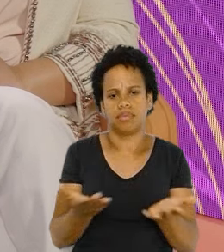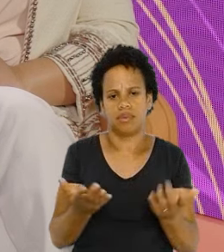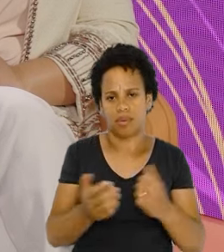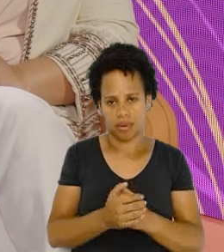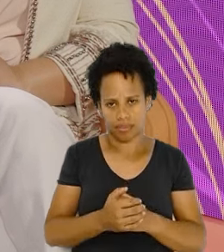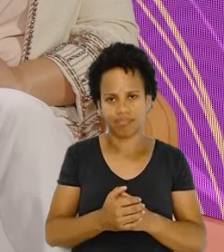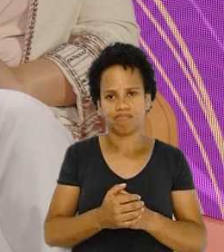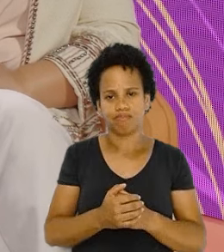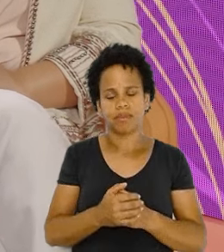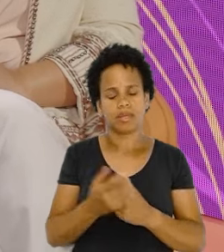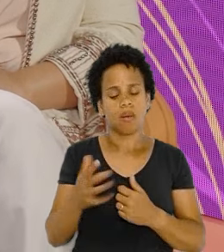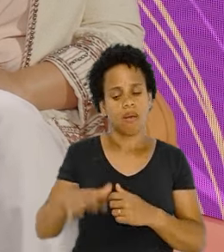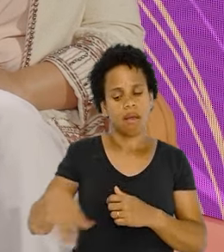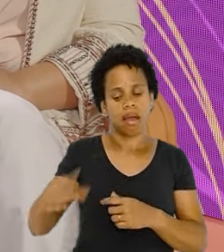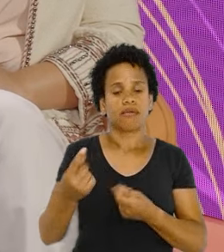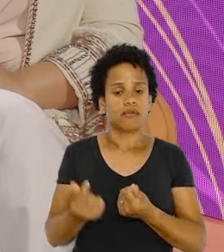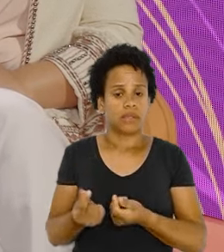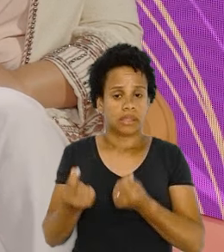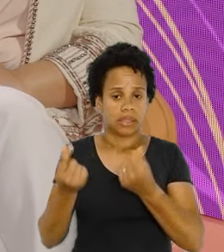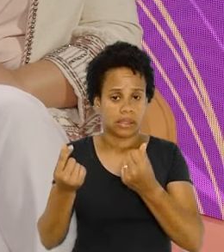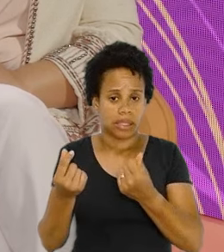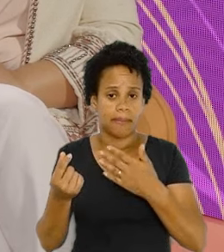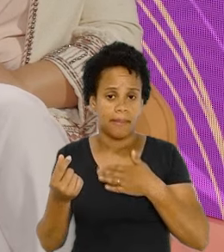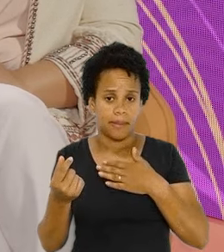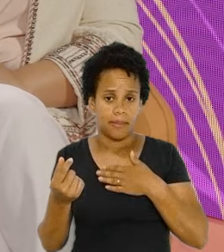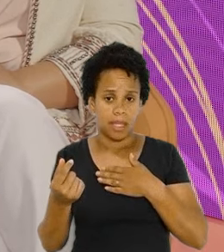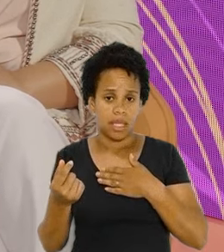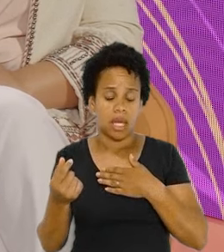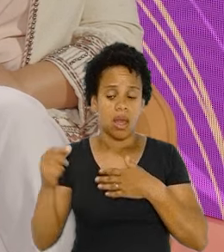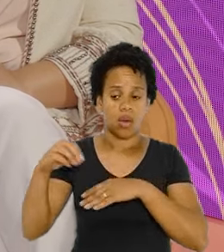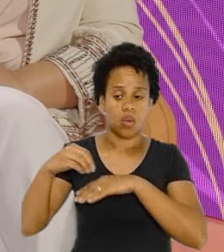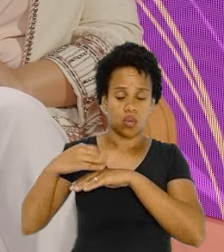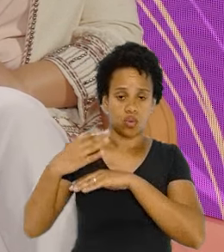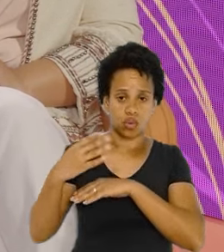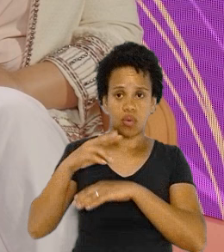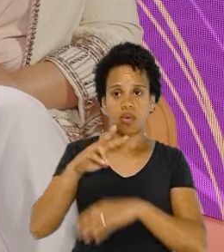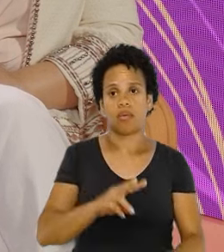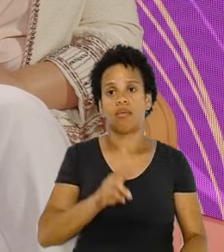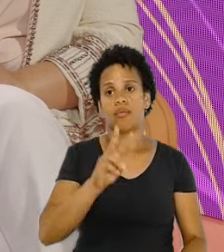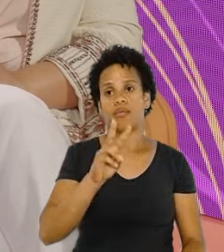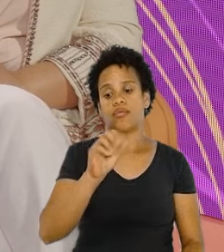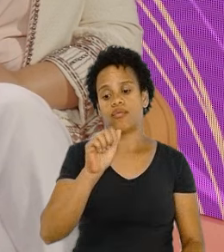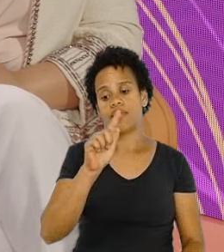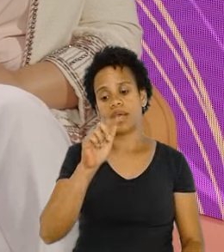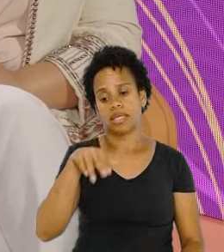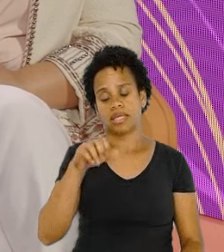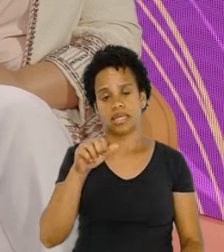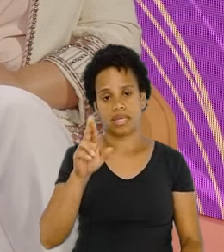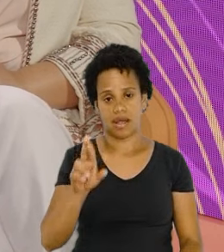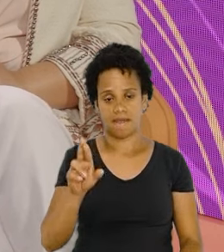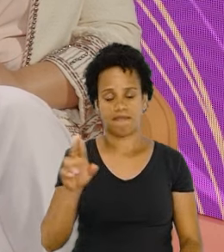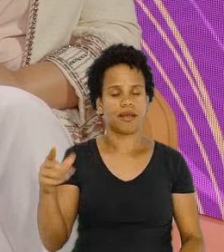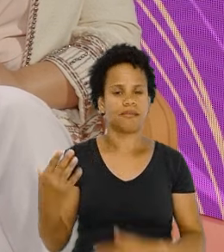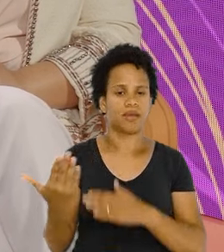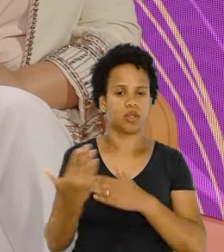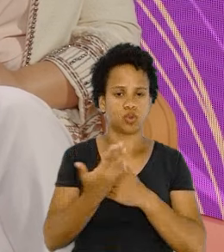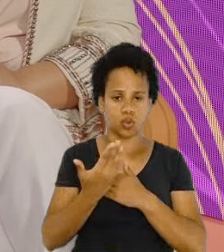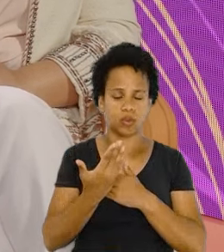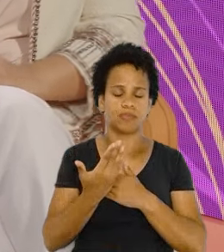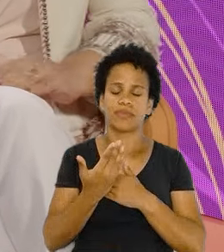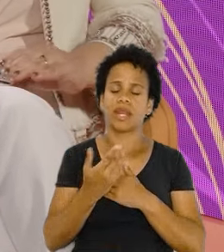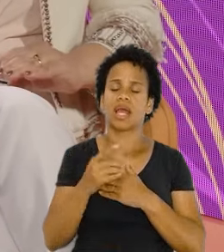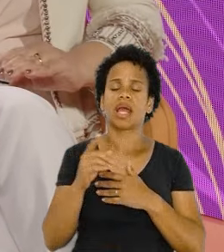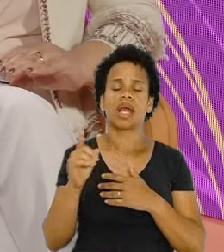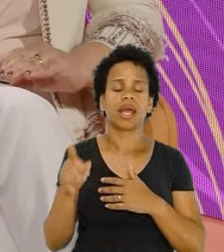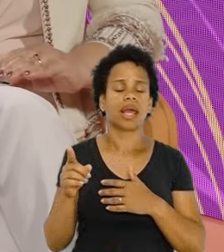assim a parte financeira para mim o consultor financeiro que é o Wagner lá do do Tatuapé que me ajudou o Wagner era